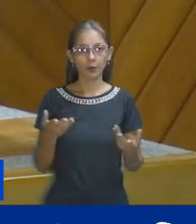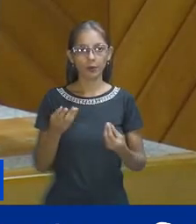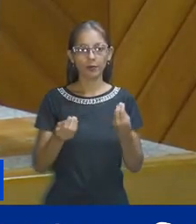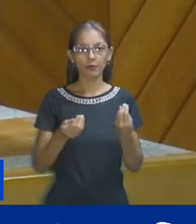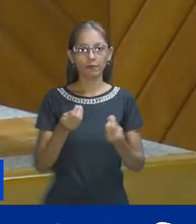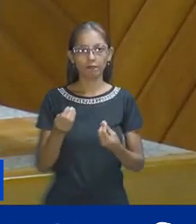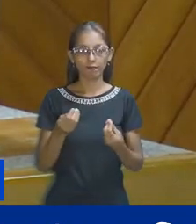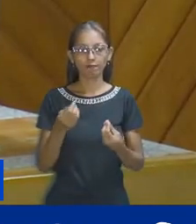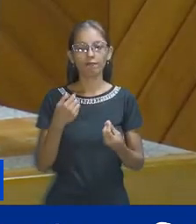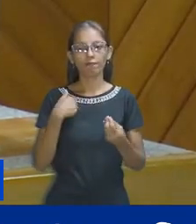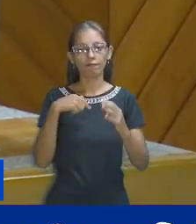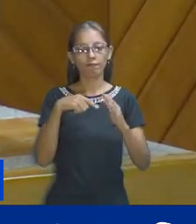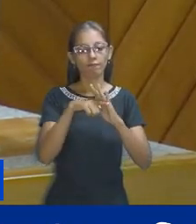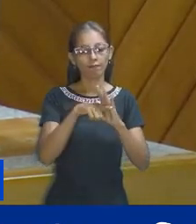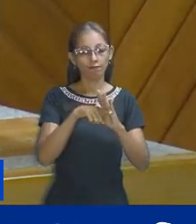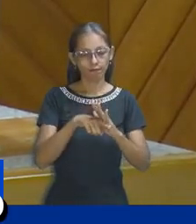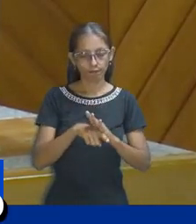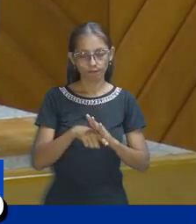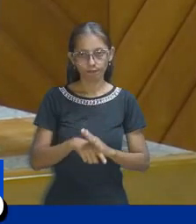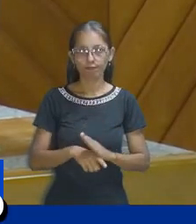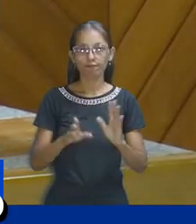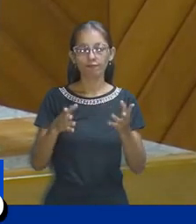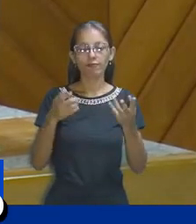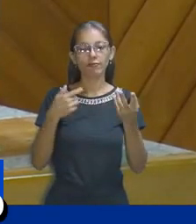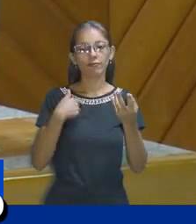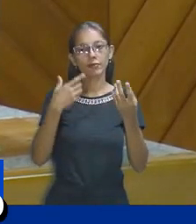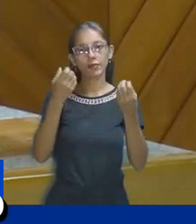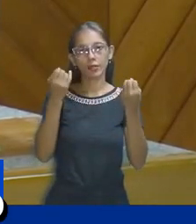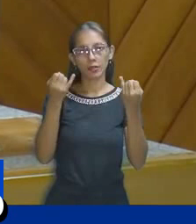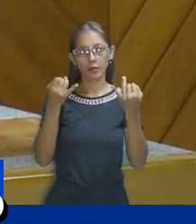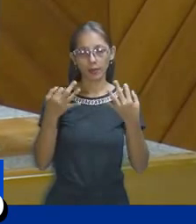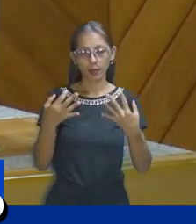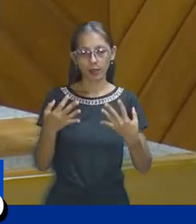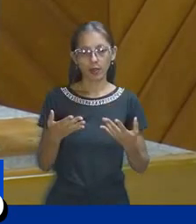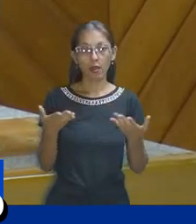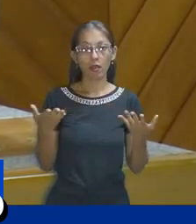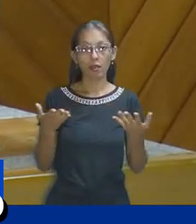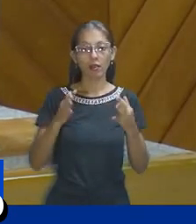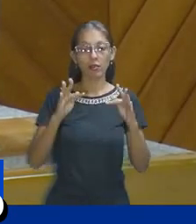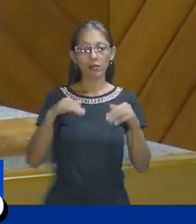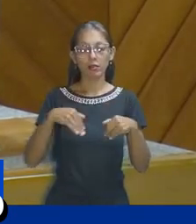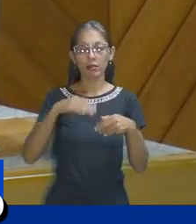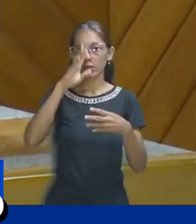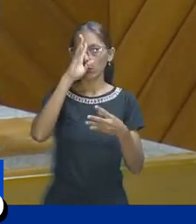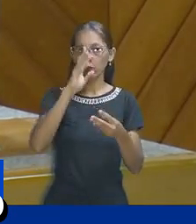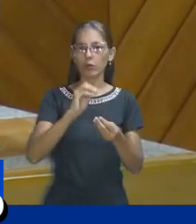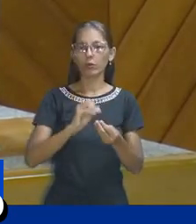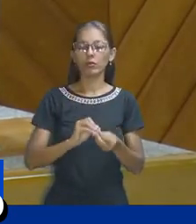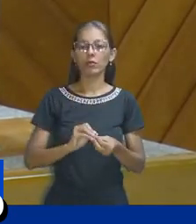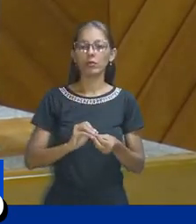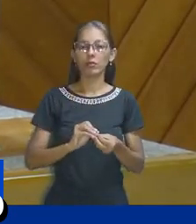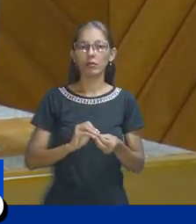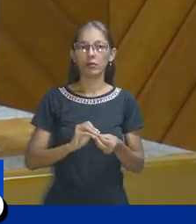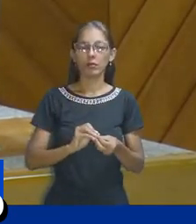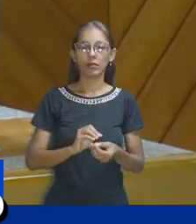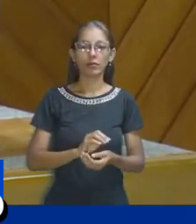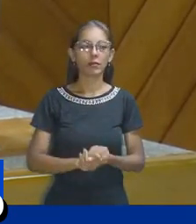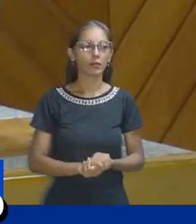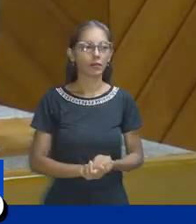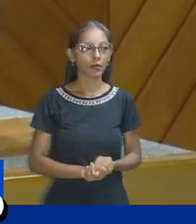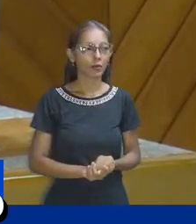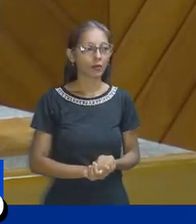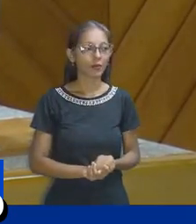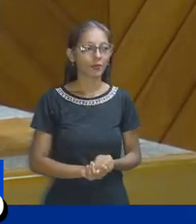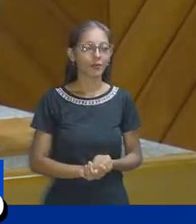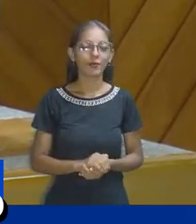nesse aspecto e, no final, eu estou concluindo nesse sentido. Por todo o exposto, sobretudo em virtude